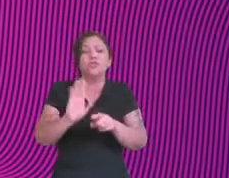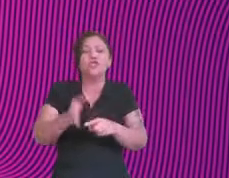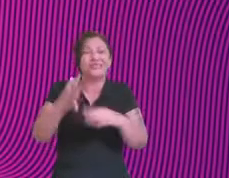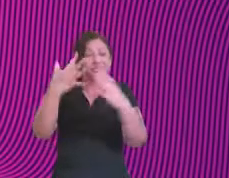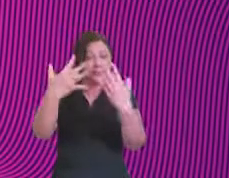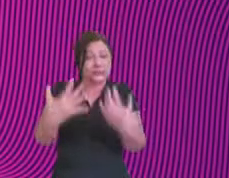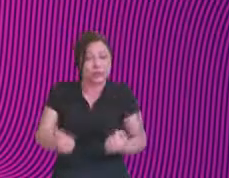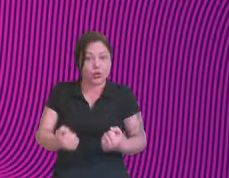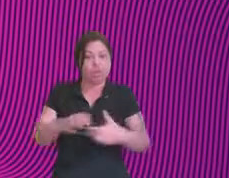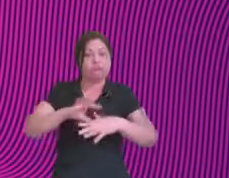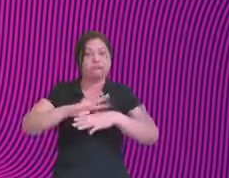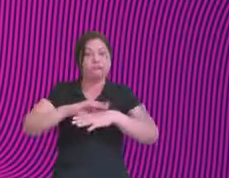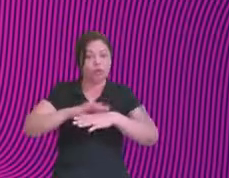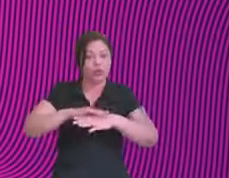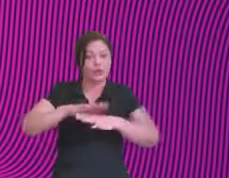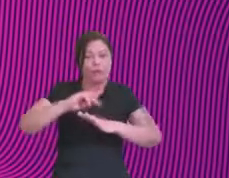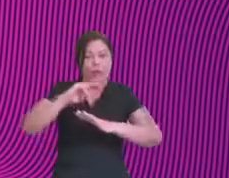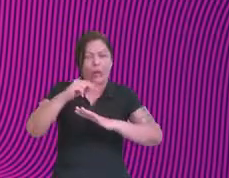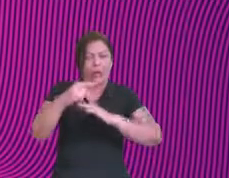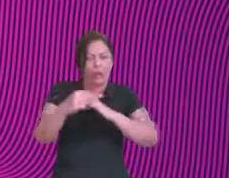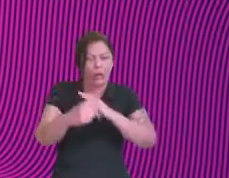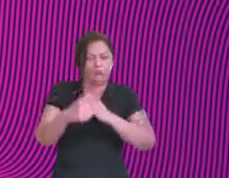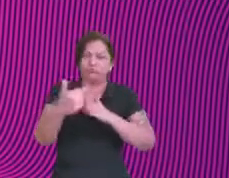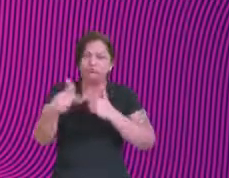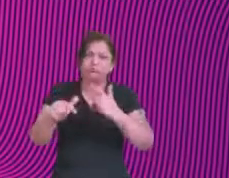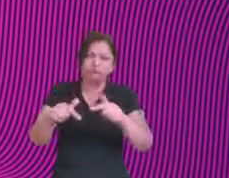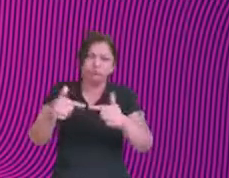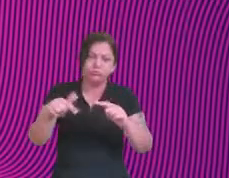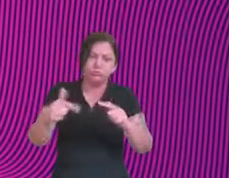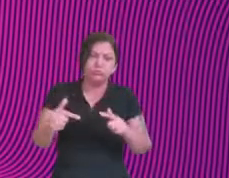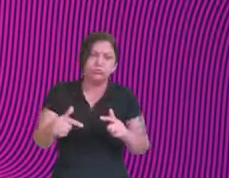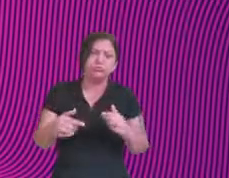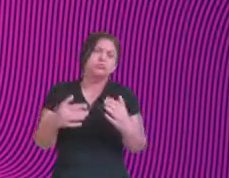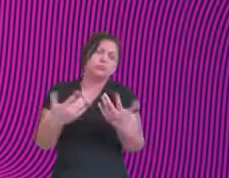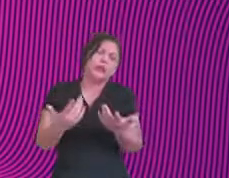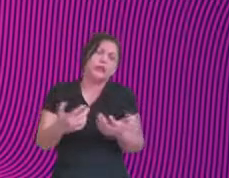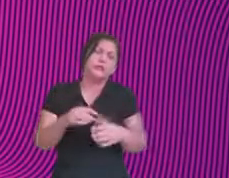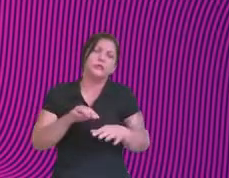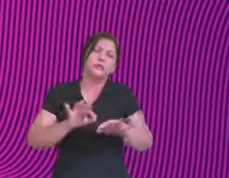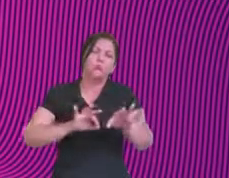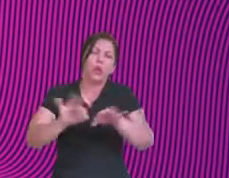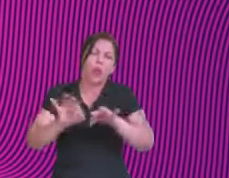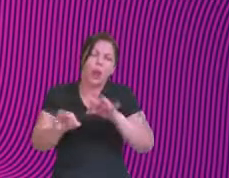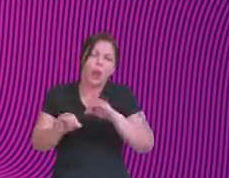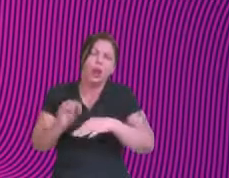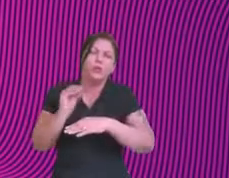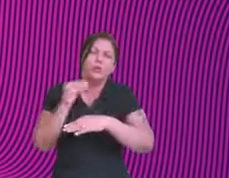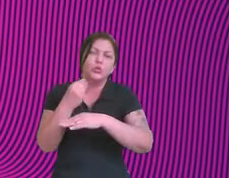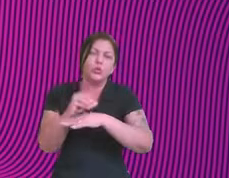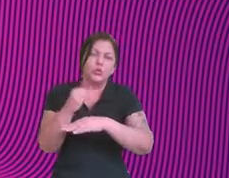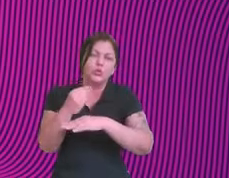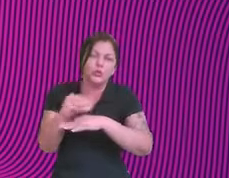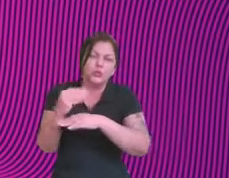neoplásicas da pediatria, etc. Então a gente tem hoje em dia, a mitomicina lá disponível para